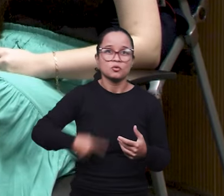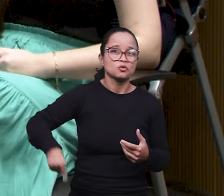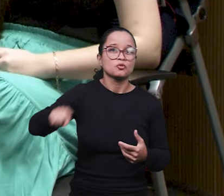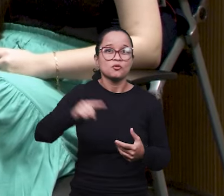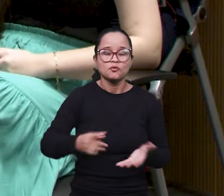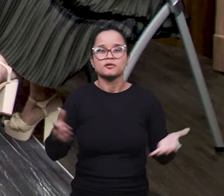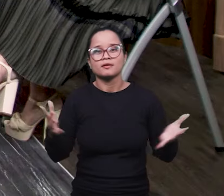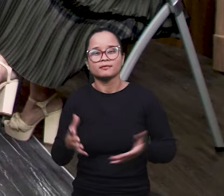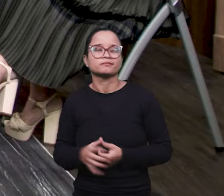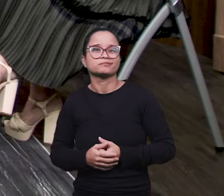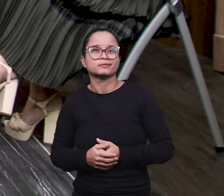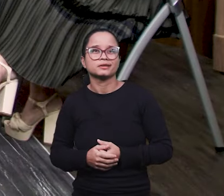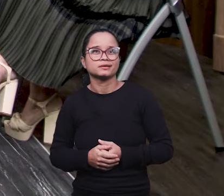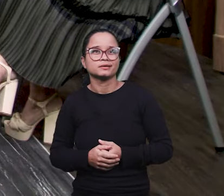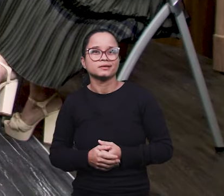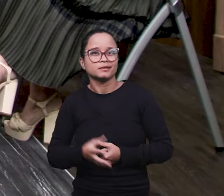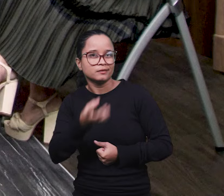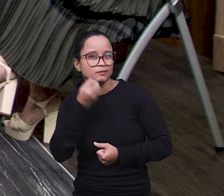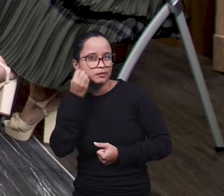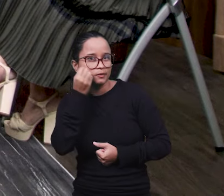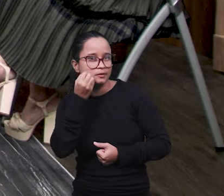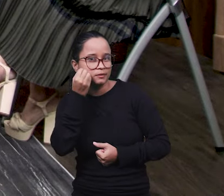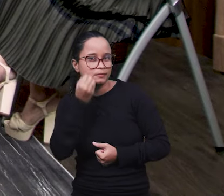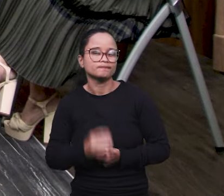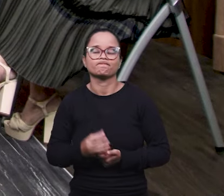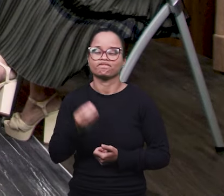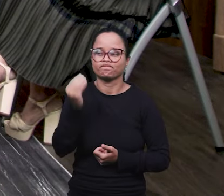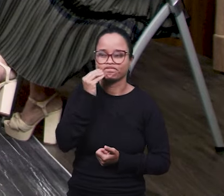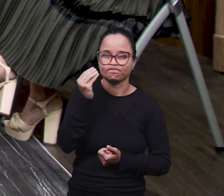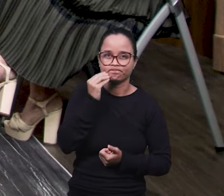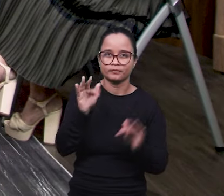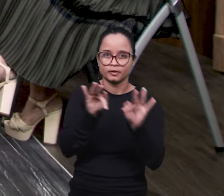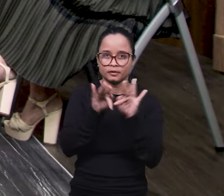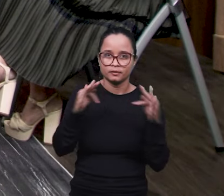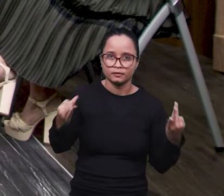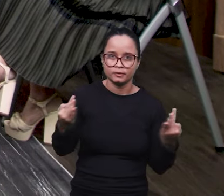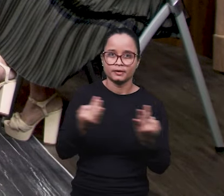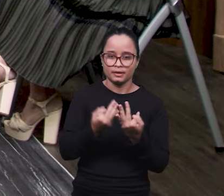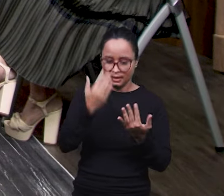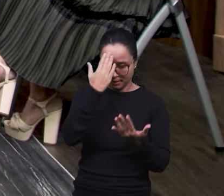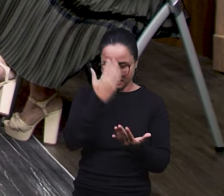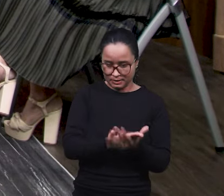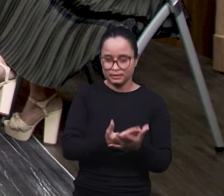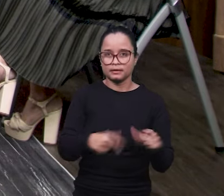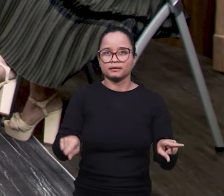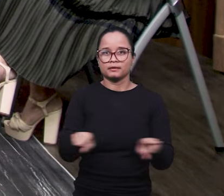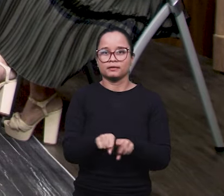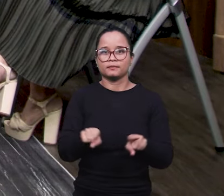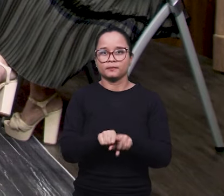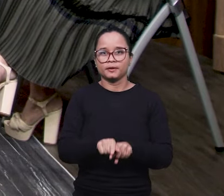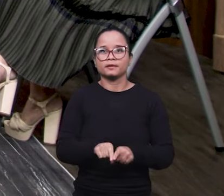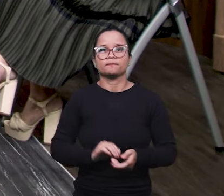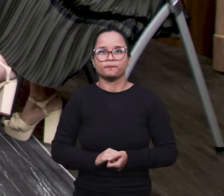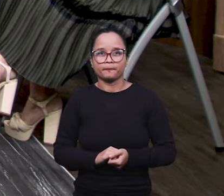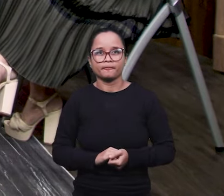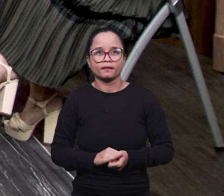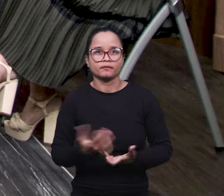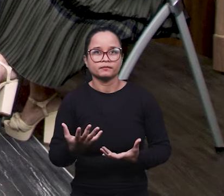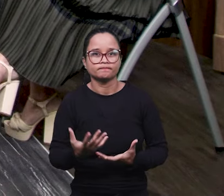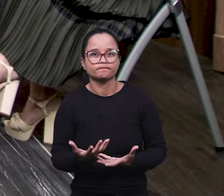aqui buscando inspiração na experiência dessa família né Eu acredito que também aqui veio para inspirar